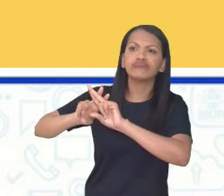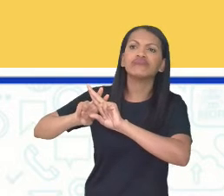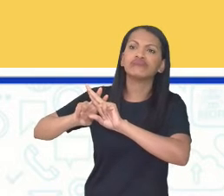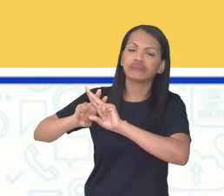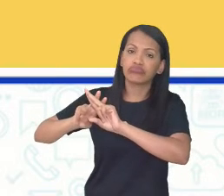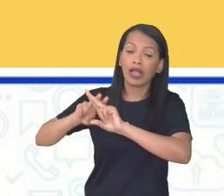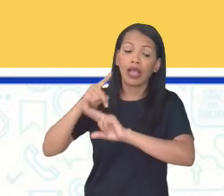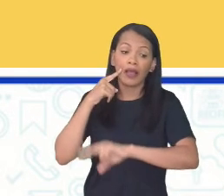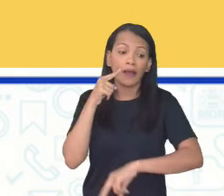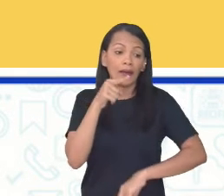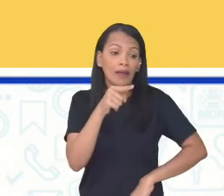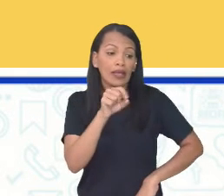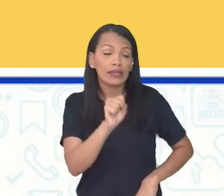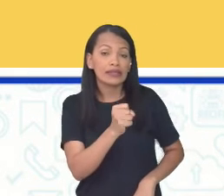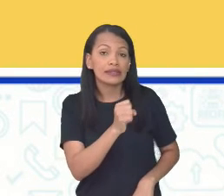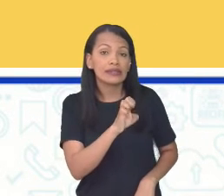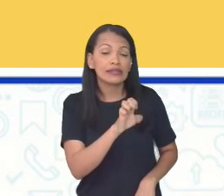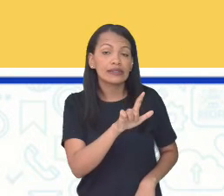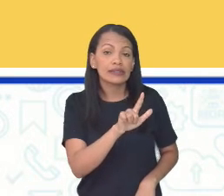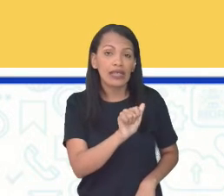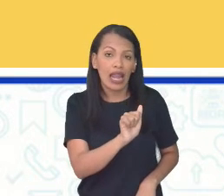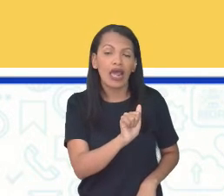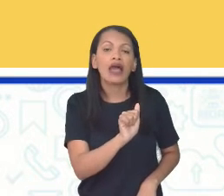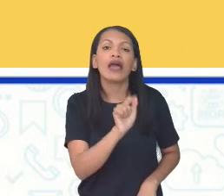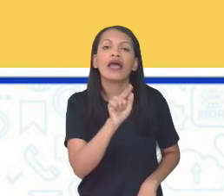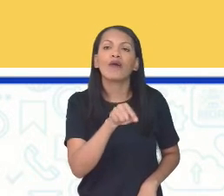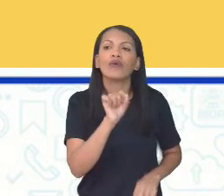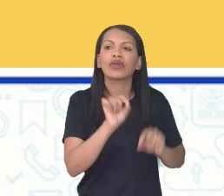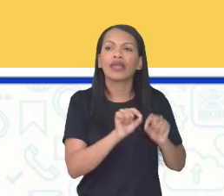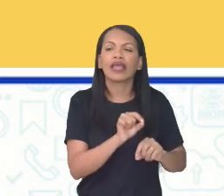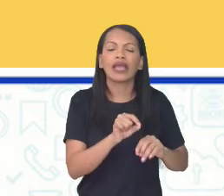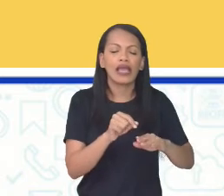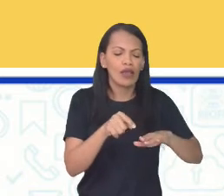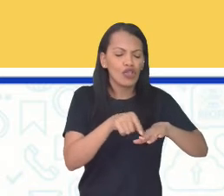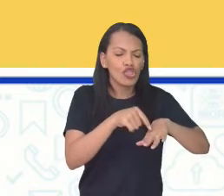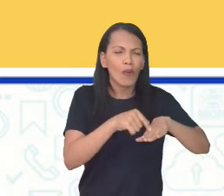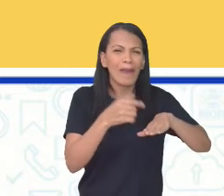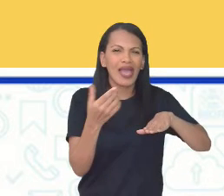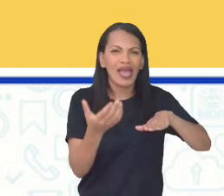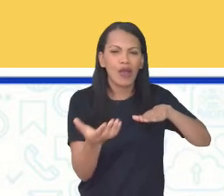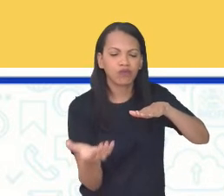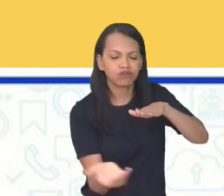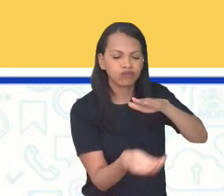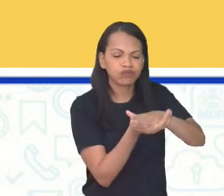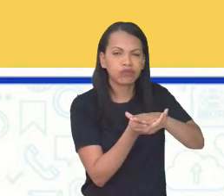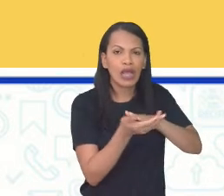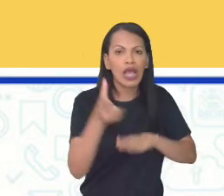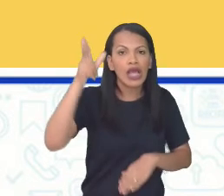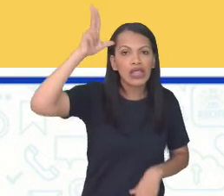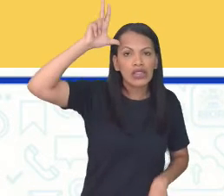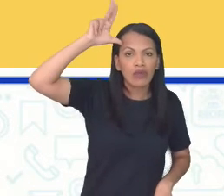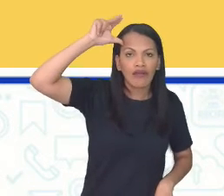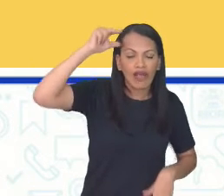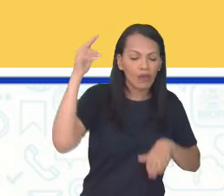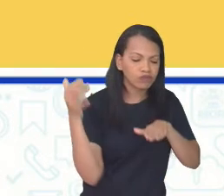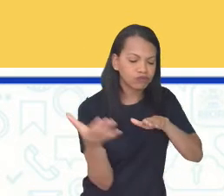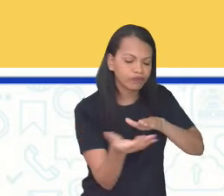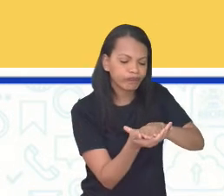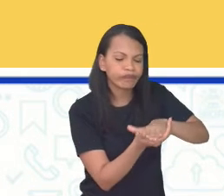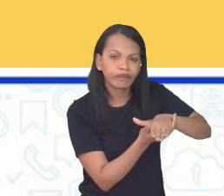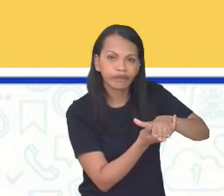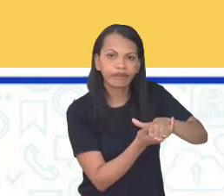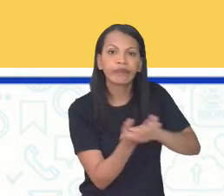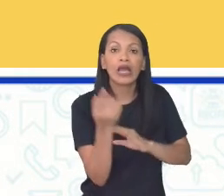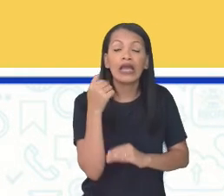é o mesmo, não é? O nosso aparelho fonológico, né, é falado no mesmo som. Cela,